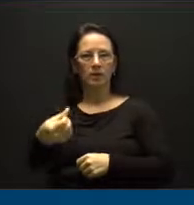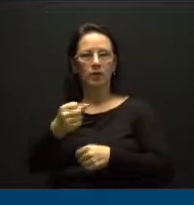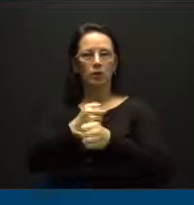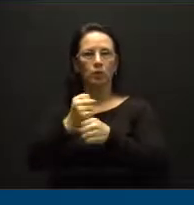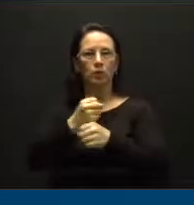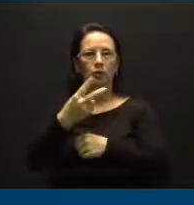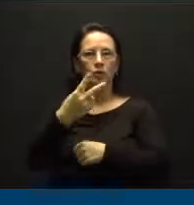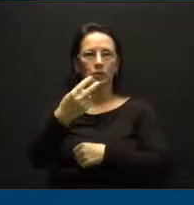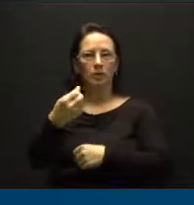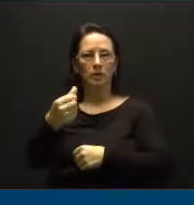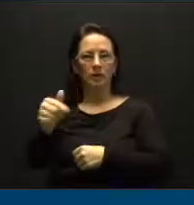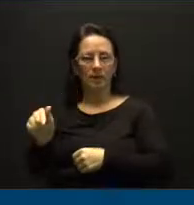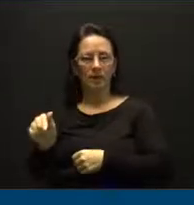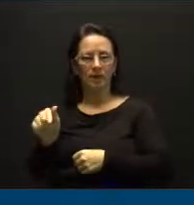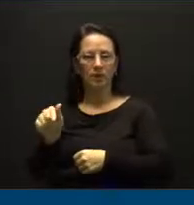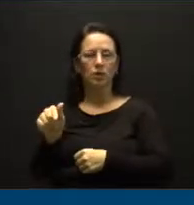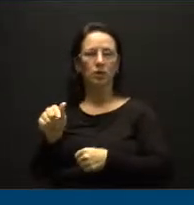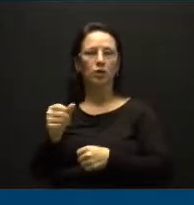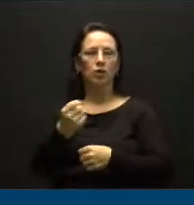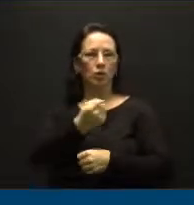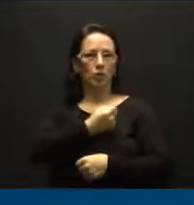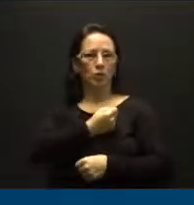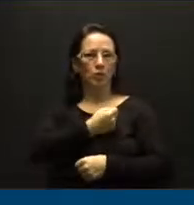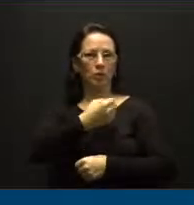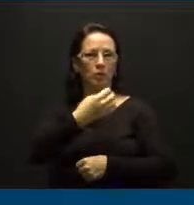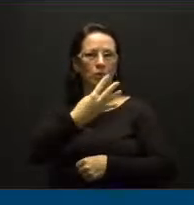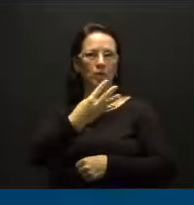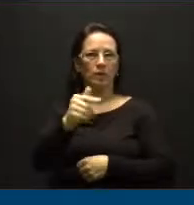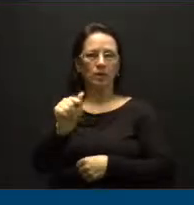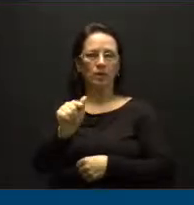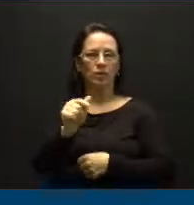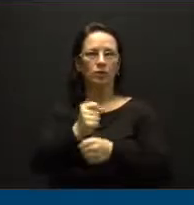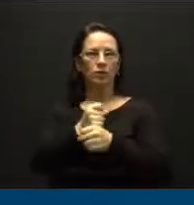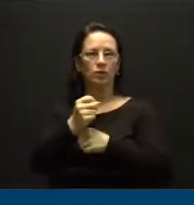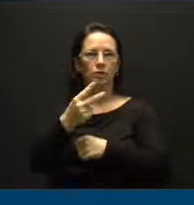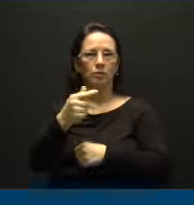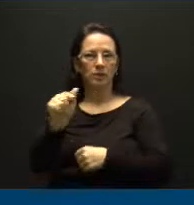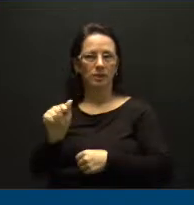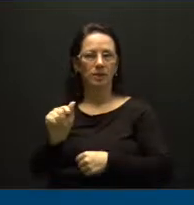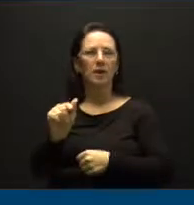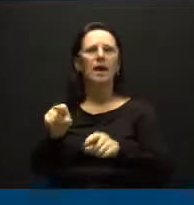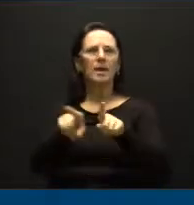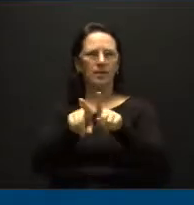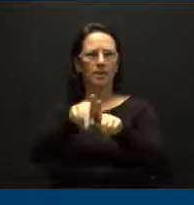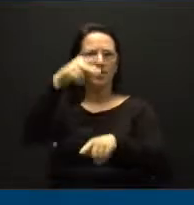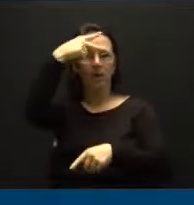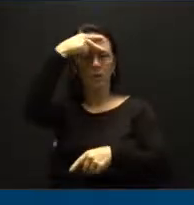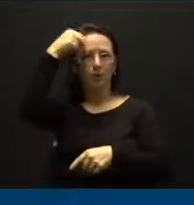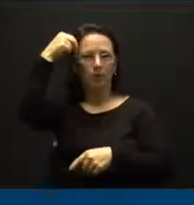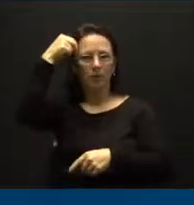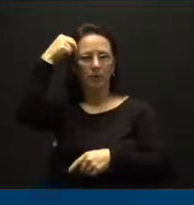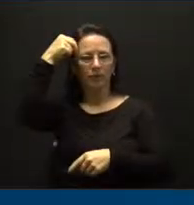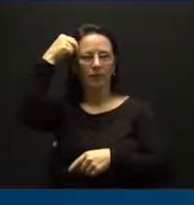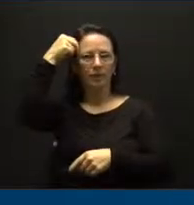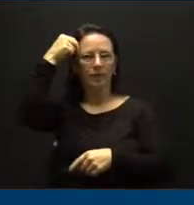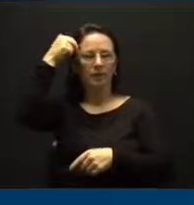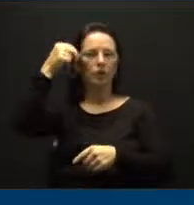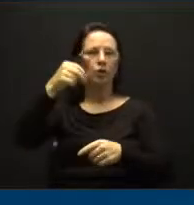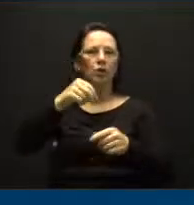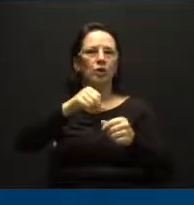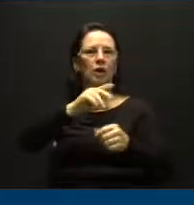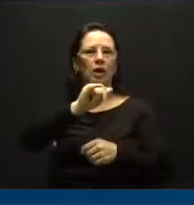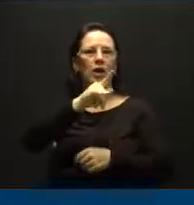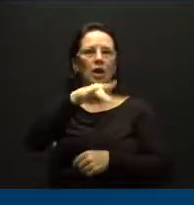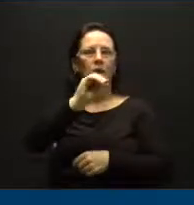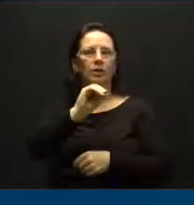projeto de lei número 47 e 2017 de autoria do prefeito municipal que altera dispositivo da lei